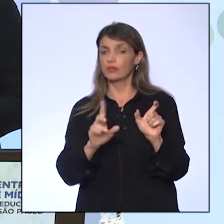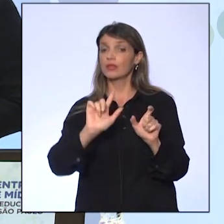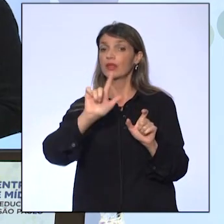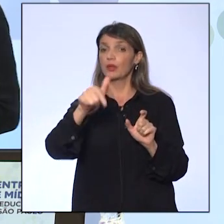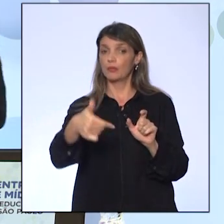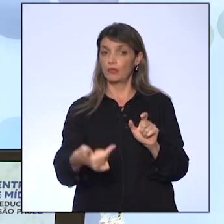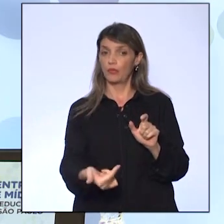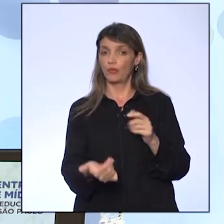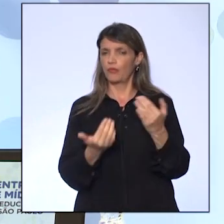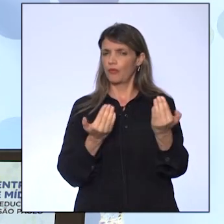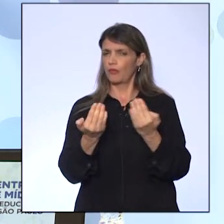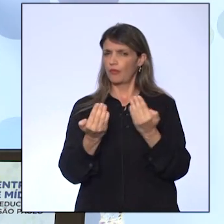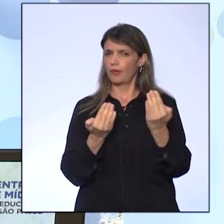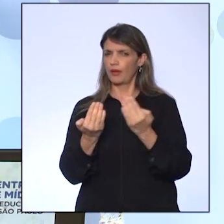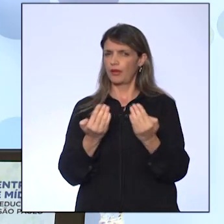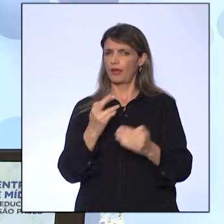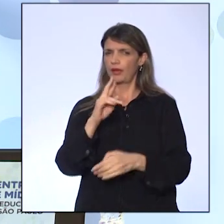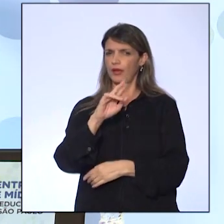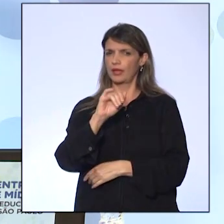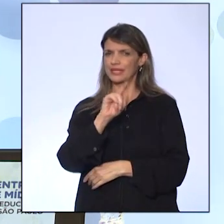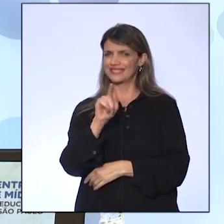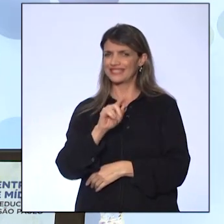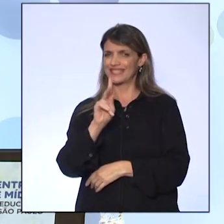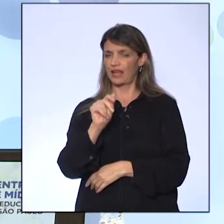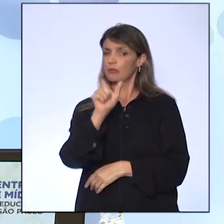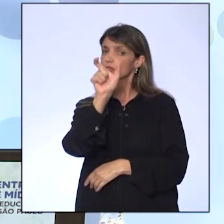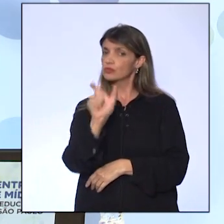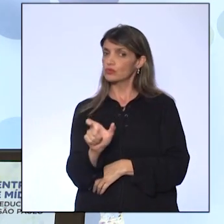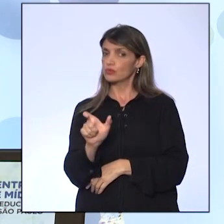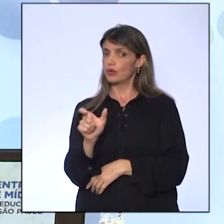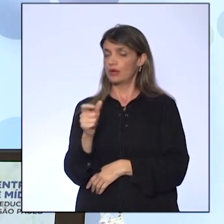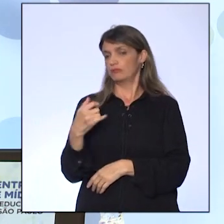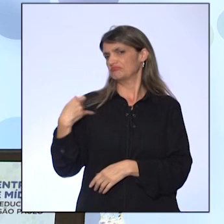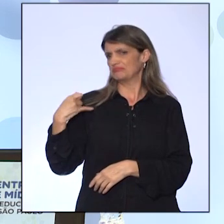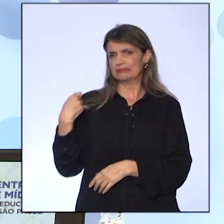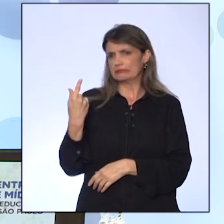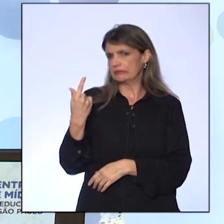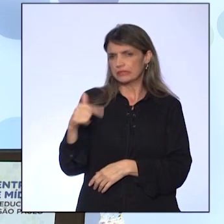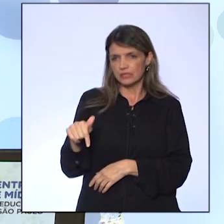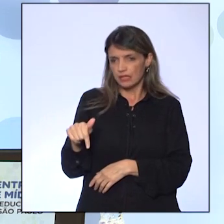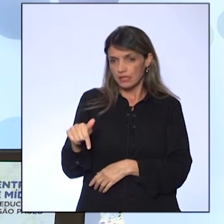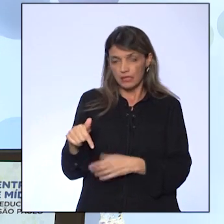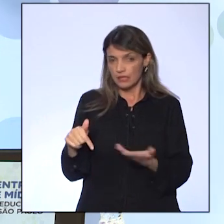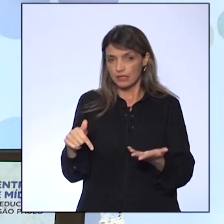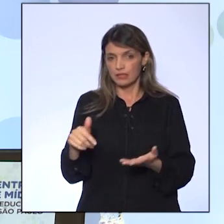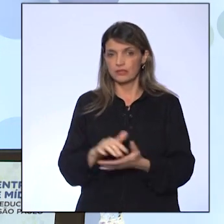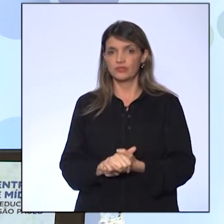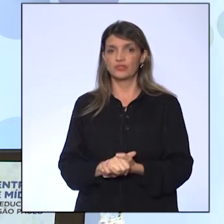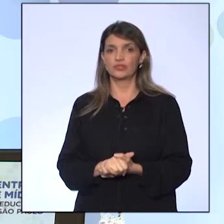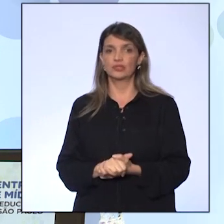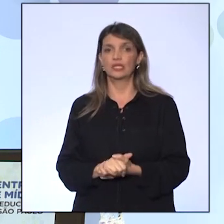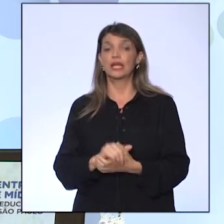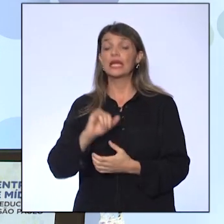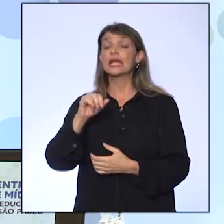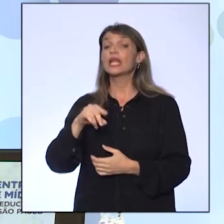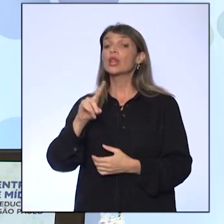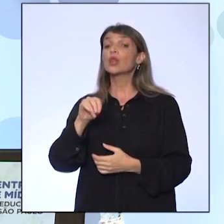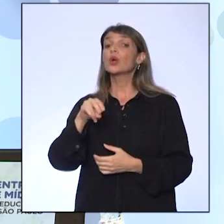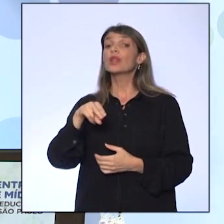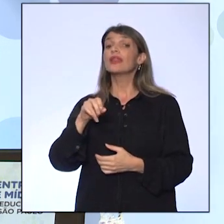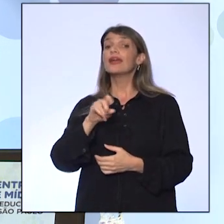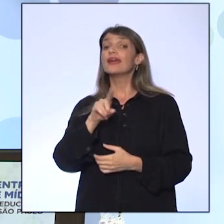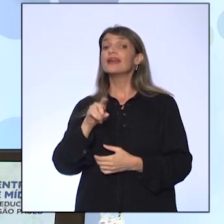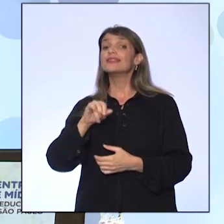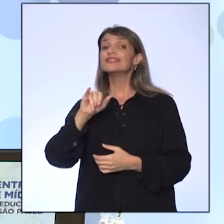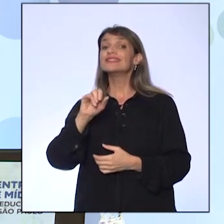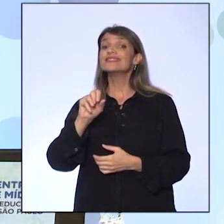à análise. Risca é uma pessoa. 17 só pode ser o quê? A idade dela. Indonésia, olha